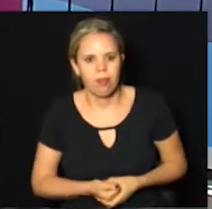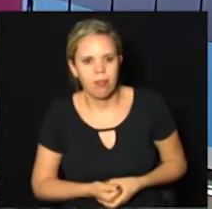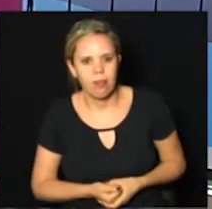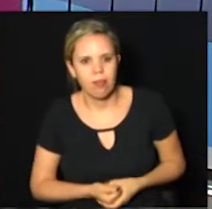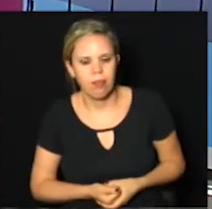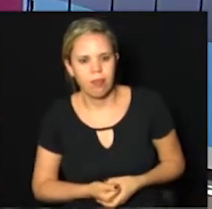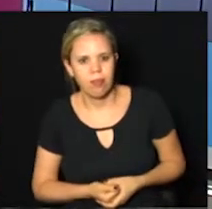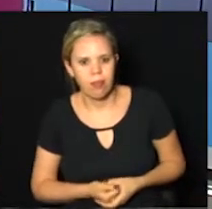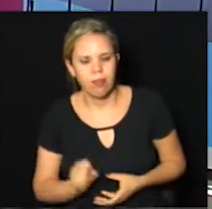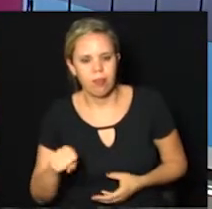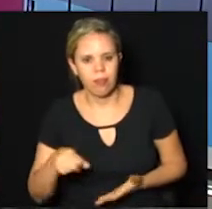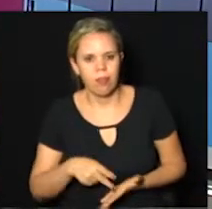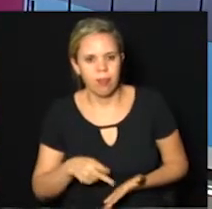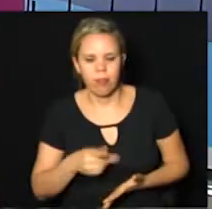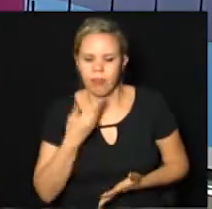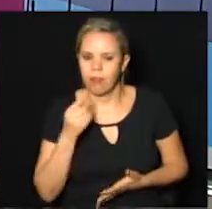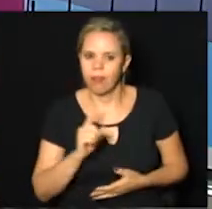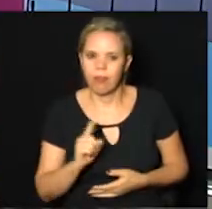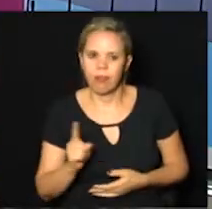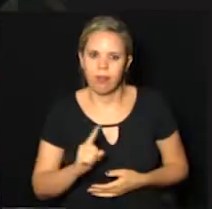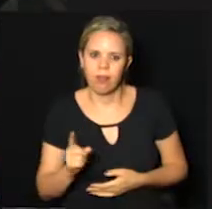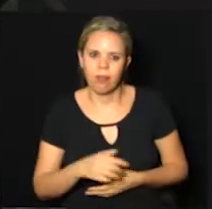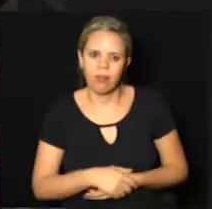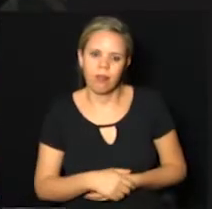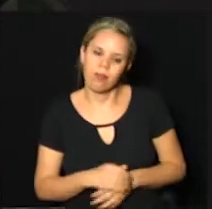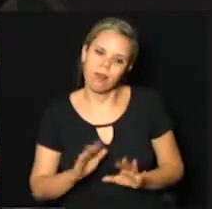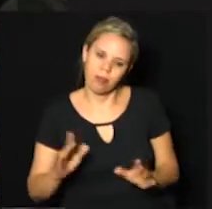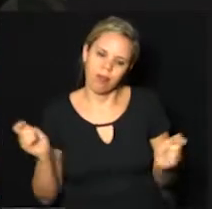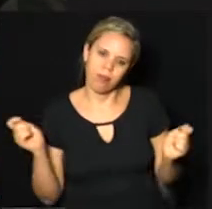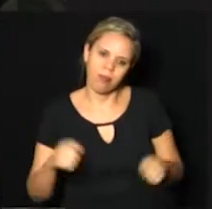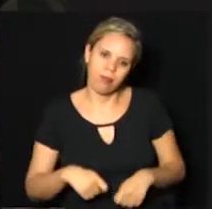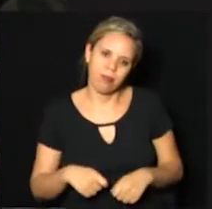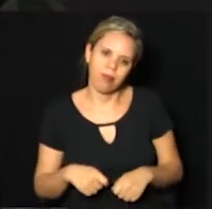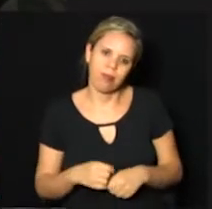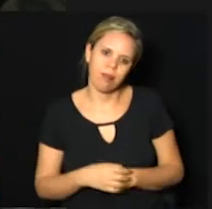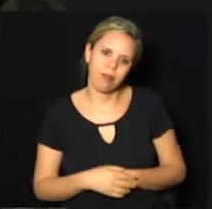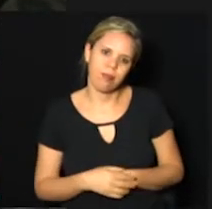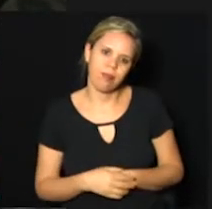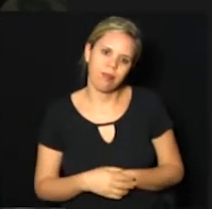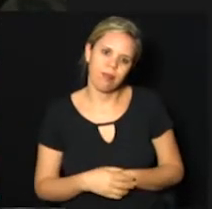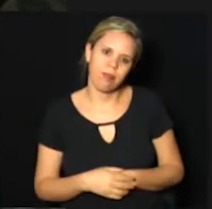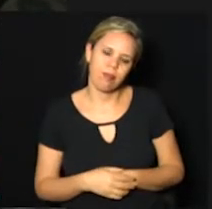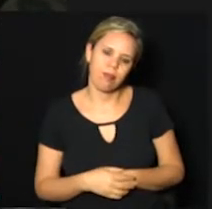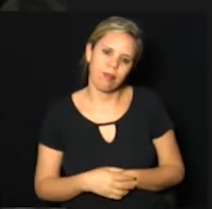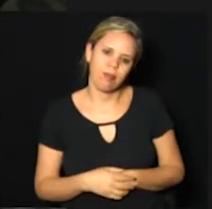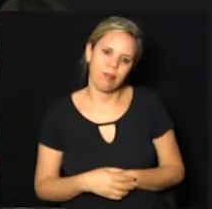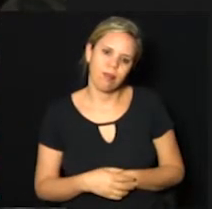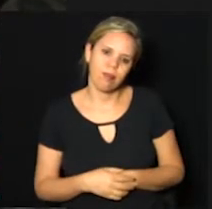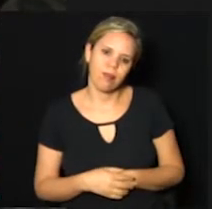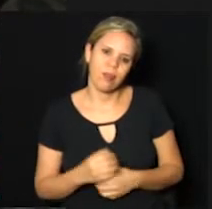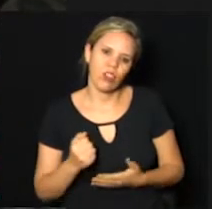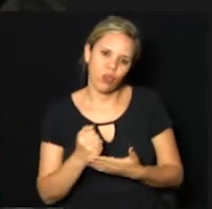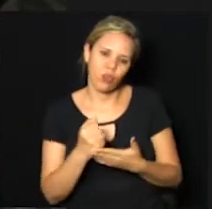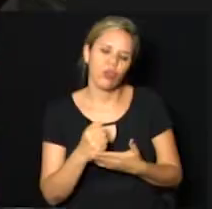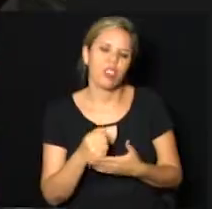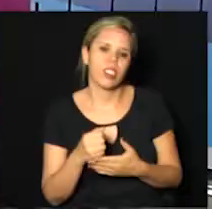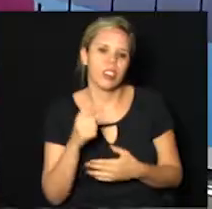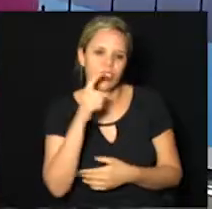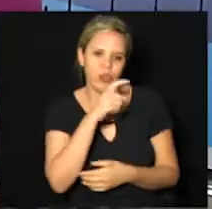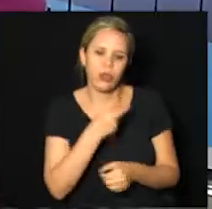Sim, é, não é fácil, mas é possível, né? A gente procura chega. Ajuda. Quando a coisa estiver difícil, procura